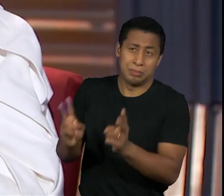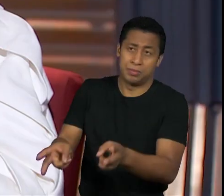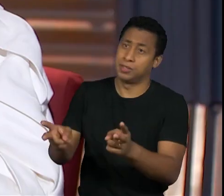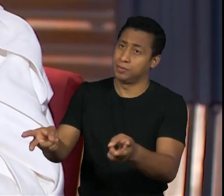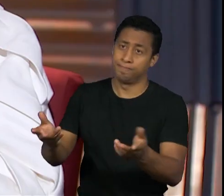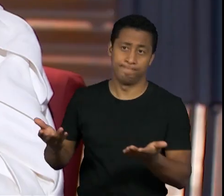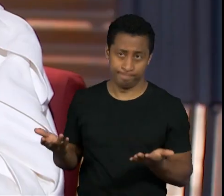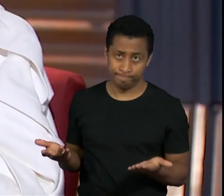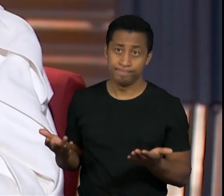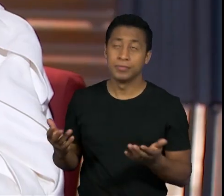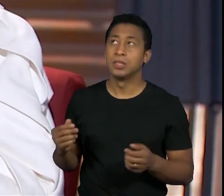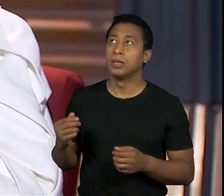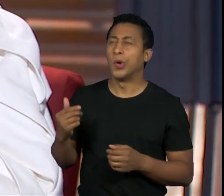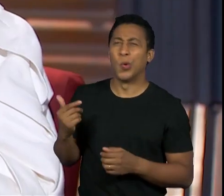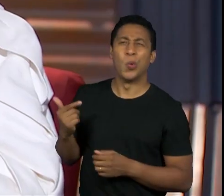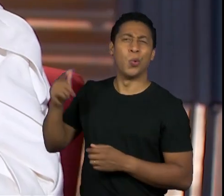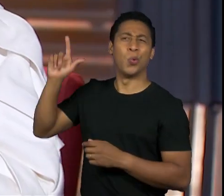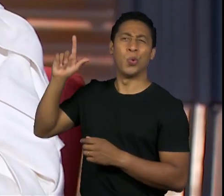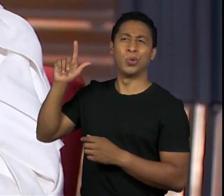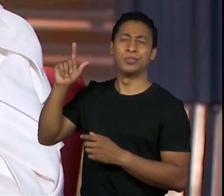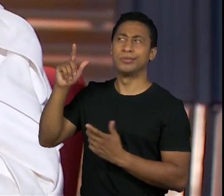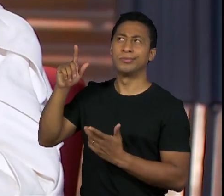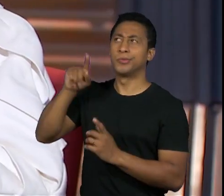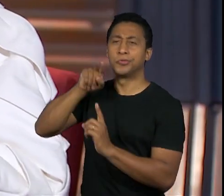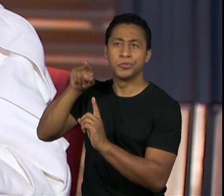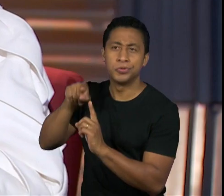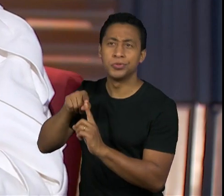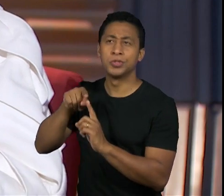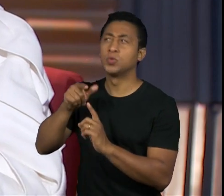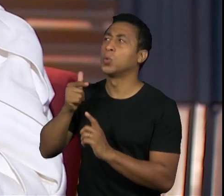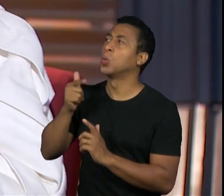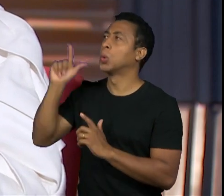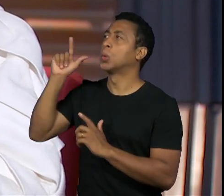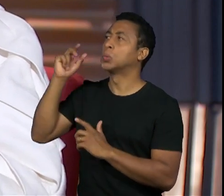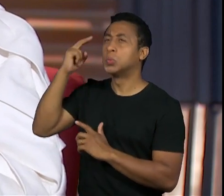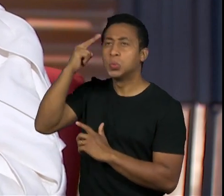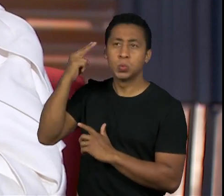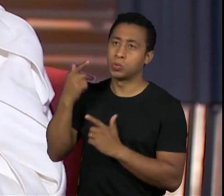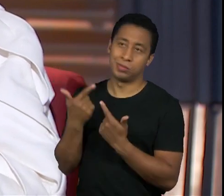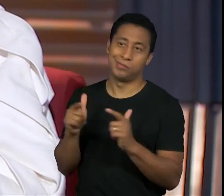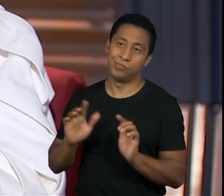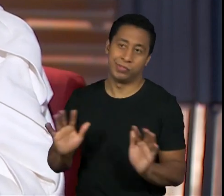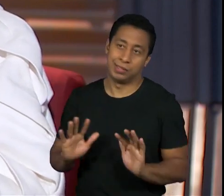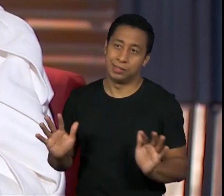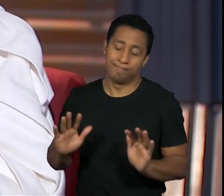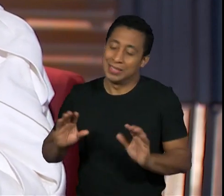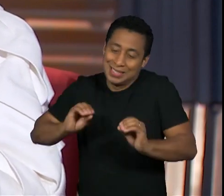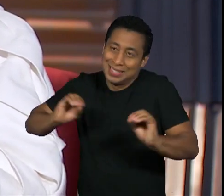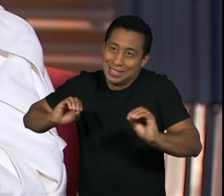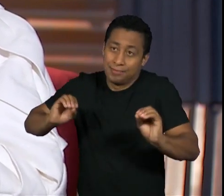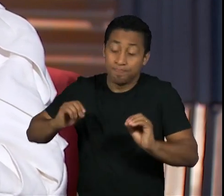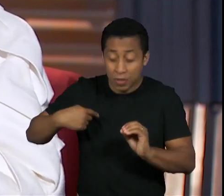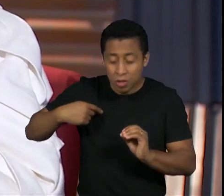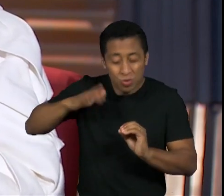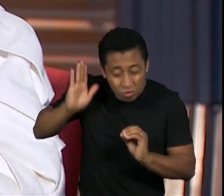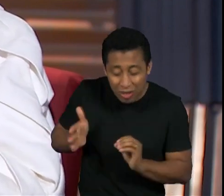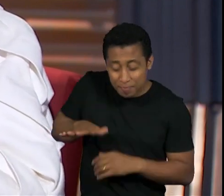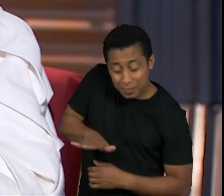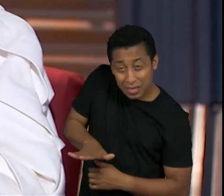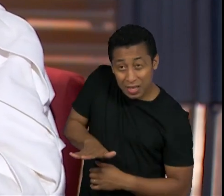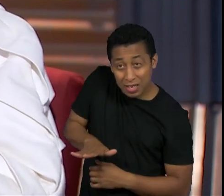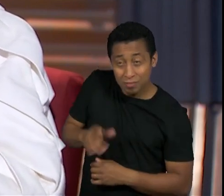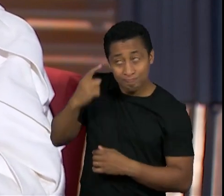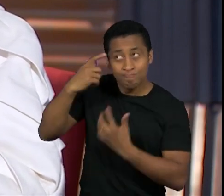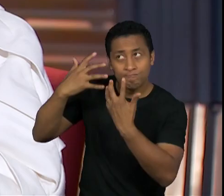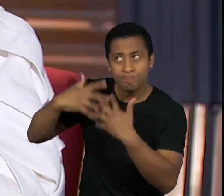Não houve outra produção de percurso de trajetória de vida na minha mente, no meu íntimo,